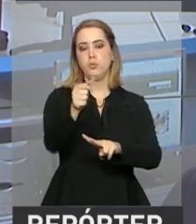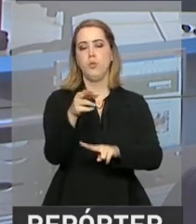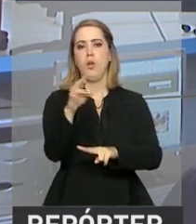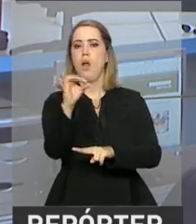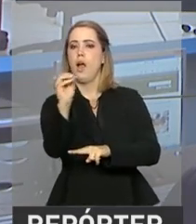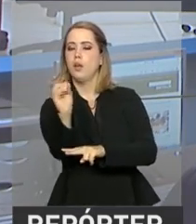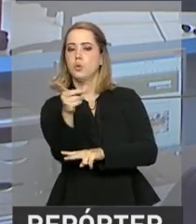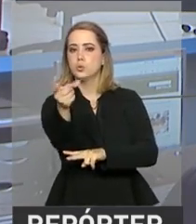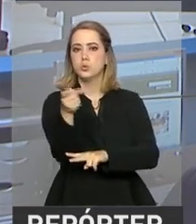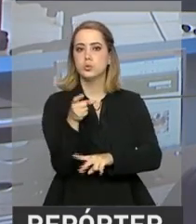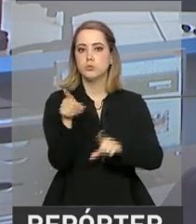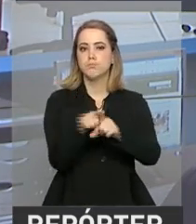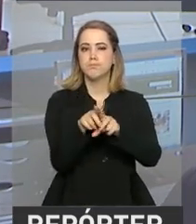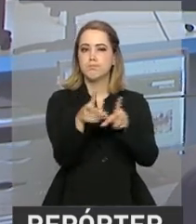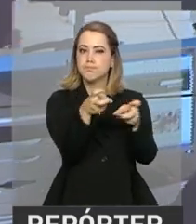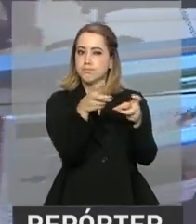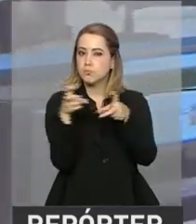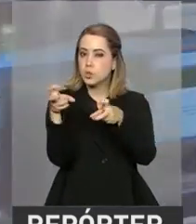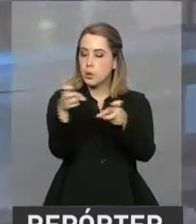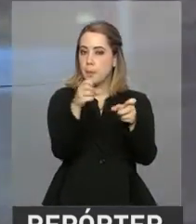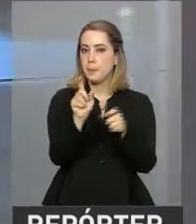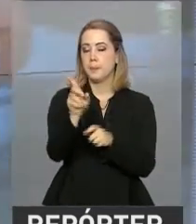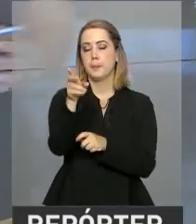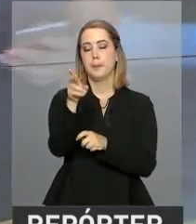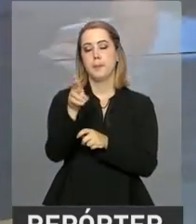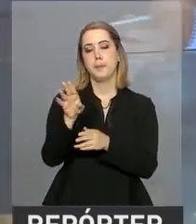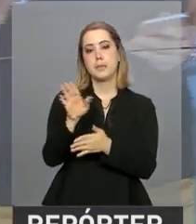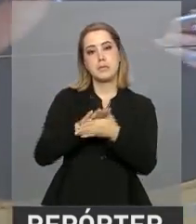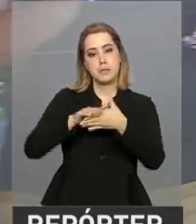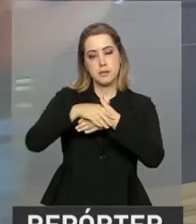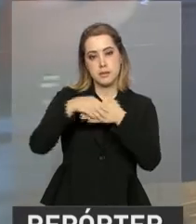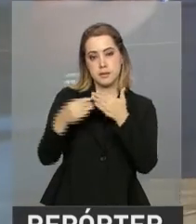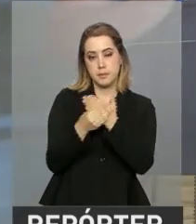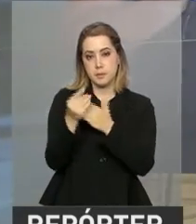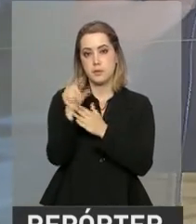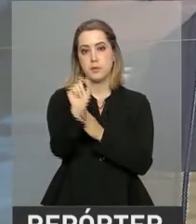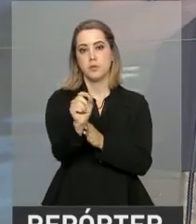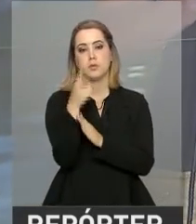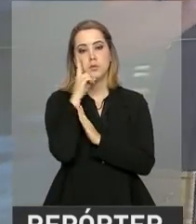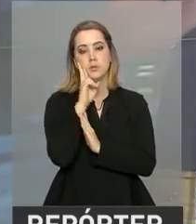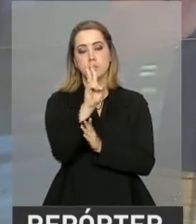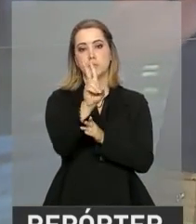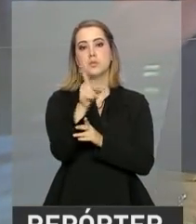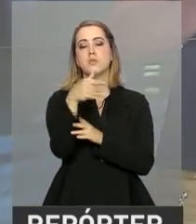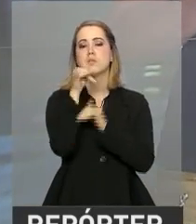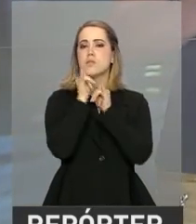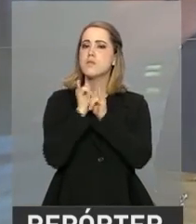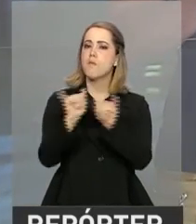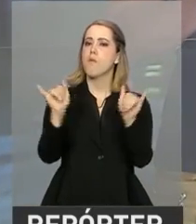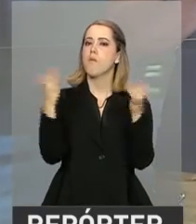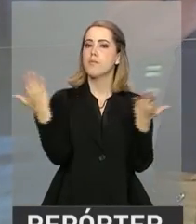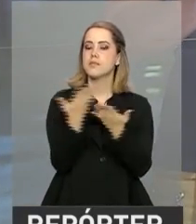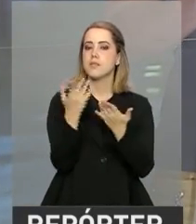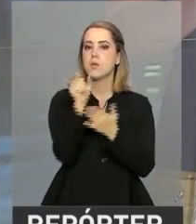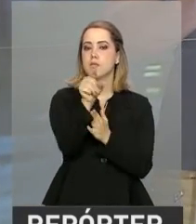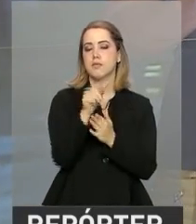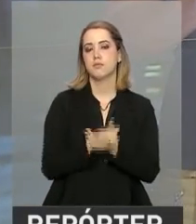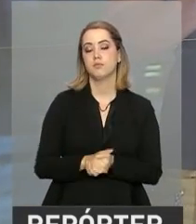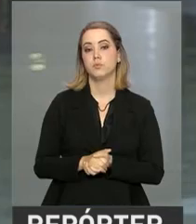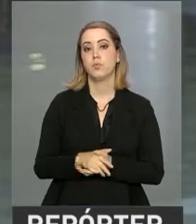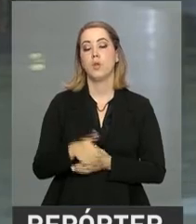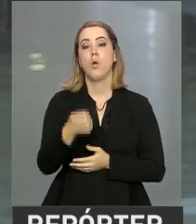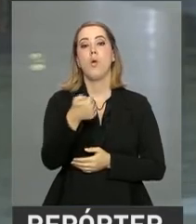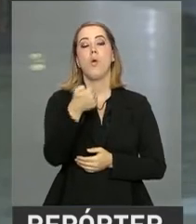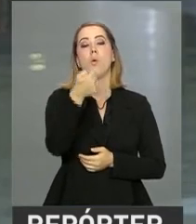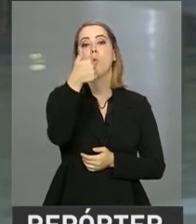detectores manuais ao vivo a repórter lo na cara e traz pra gente os detalhes dessa notícia o la luna olá josé luís são